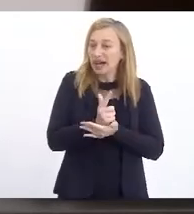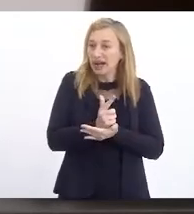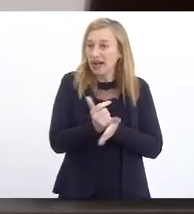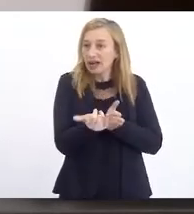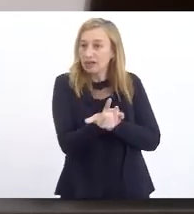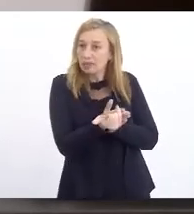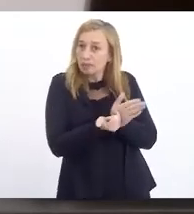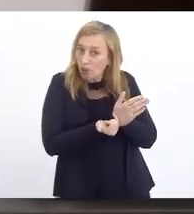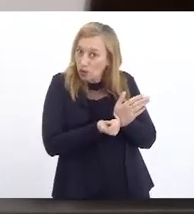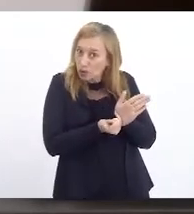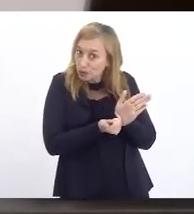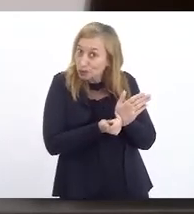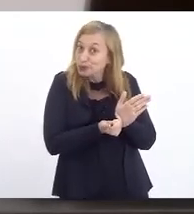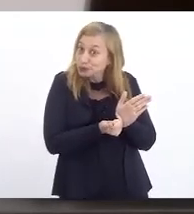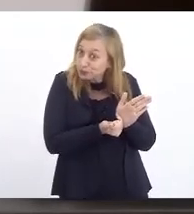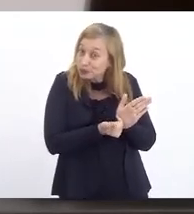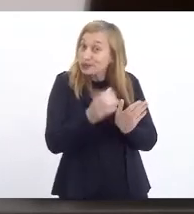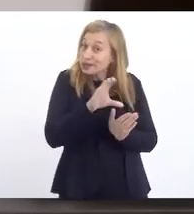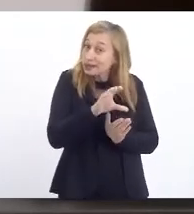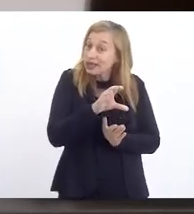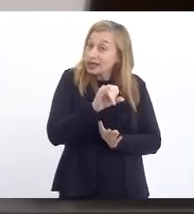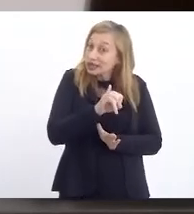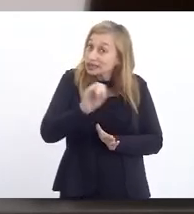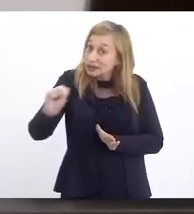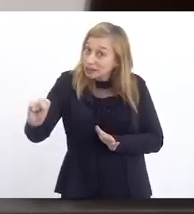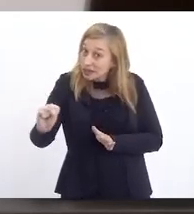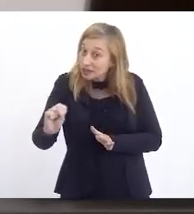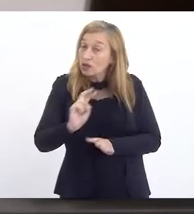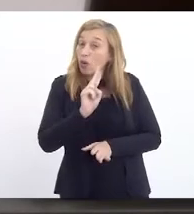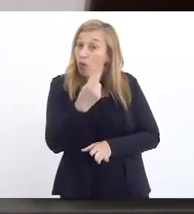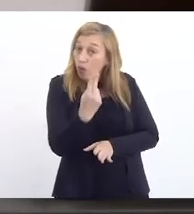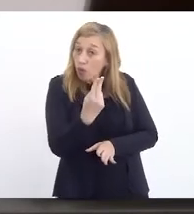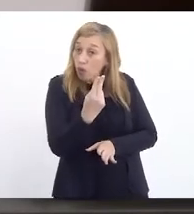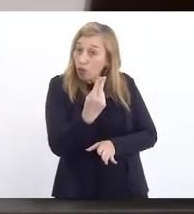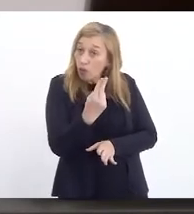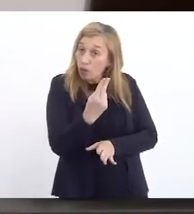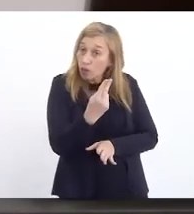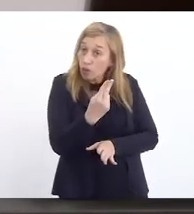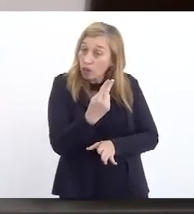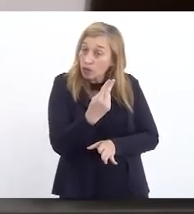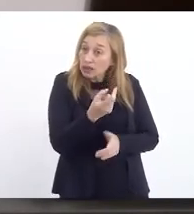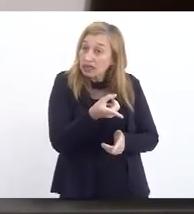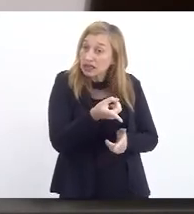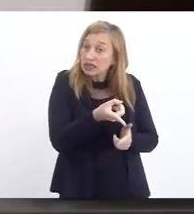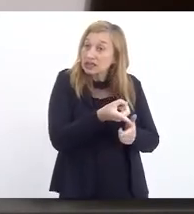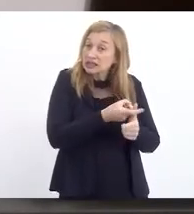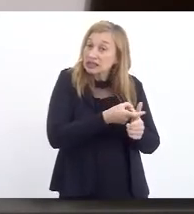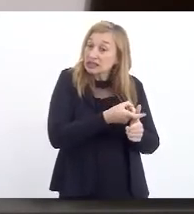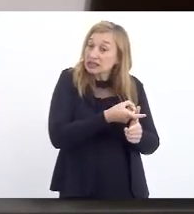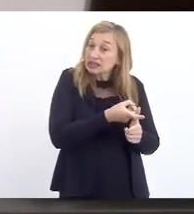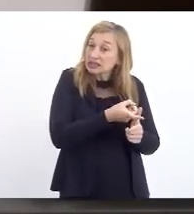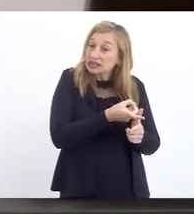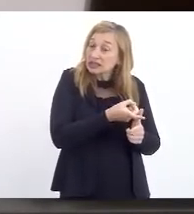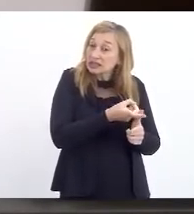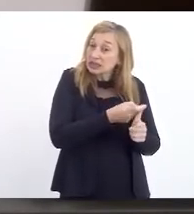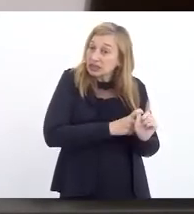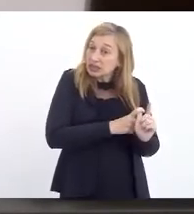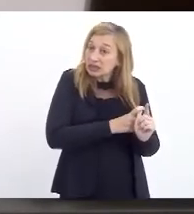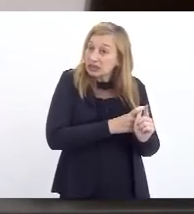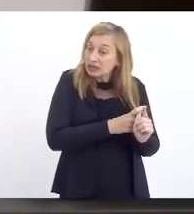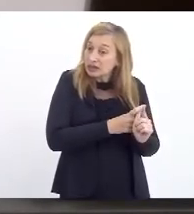impostos, no caso de ICMS, ou de apropriação indébita, no caso